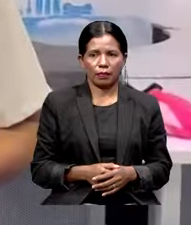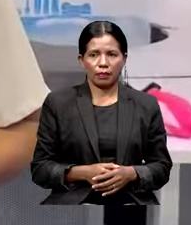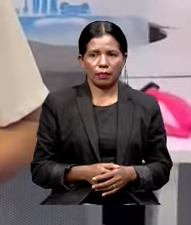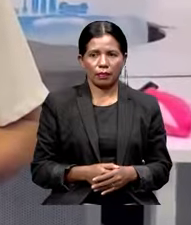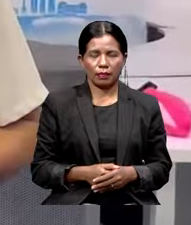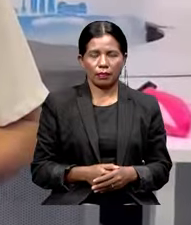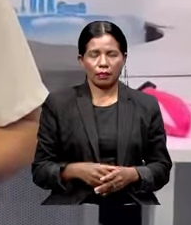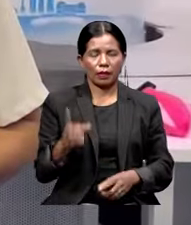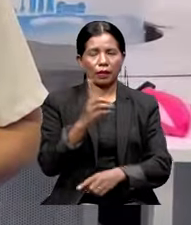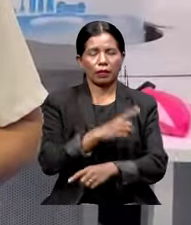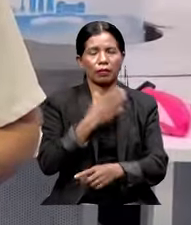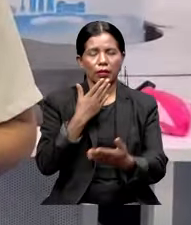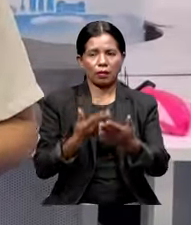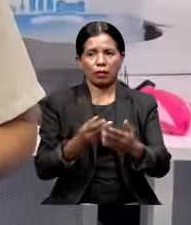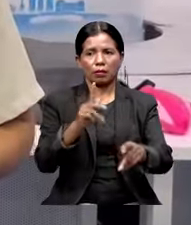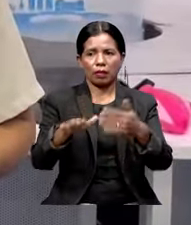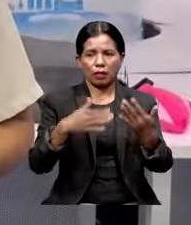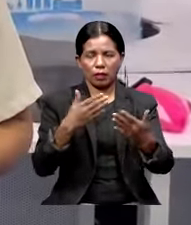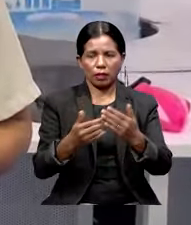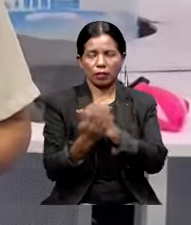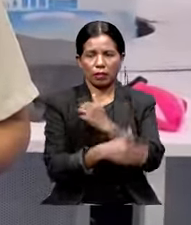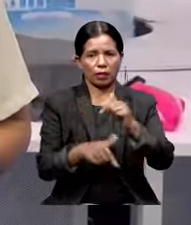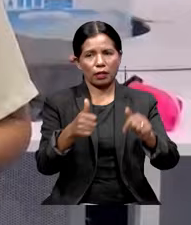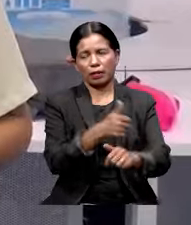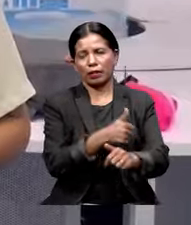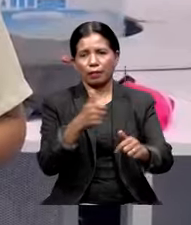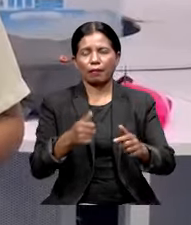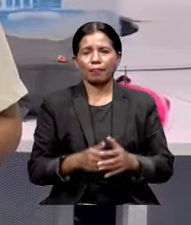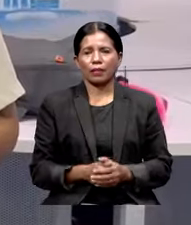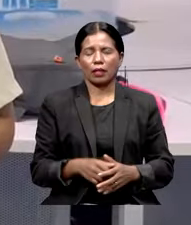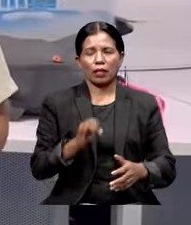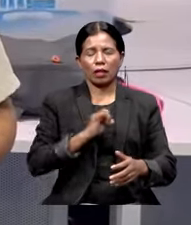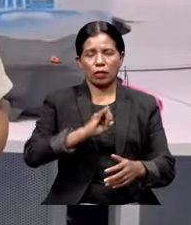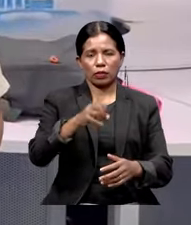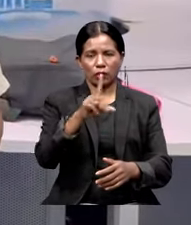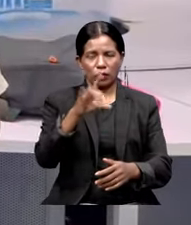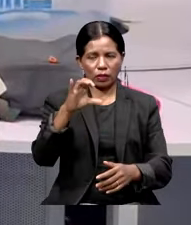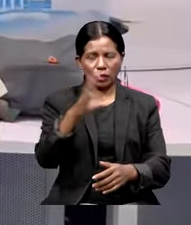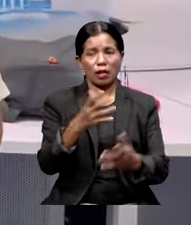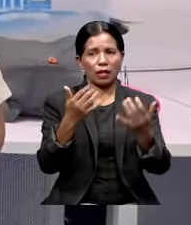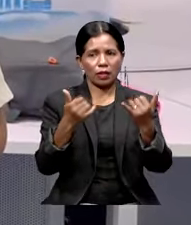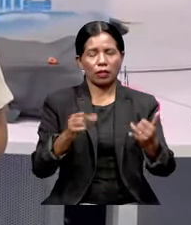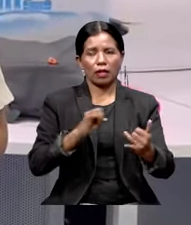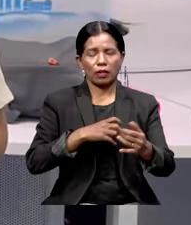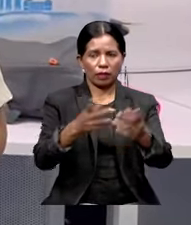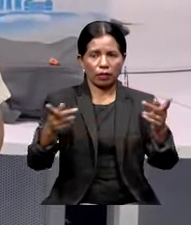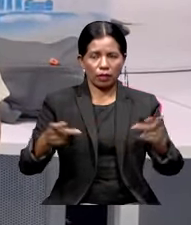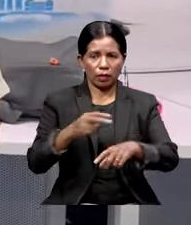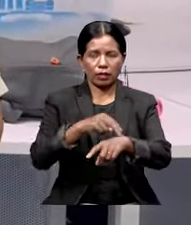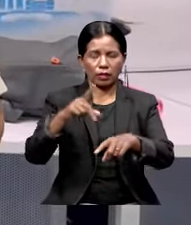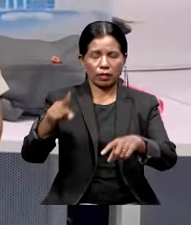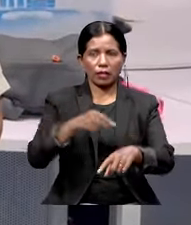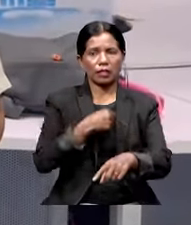Olá, Lorondia, telespectadores, e arai lara nomos e arai liur, hau Julia da Costa, dadang ni hau ia Centro Convenção Nacional